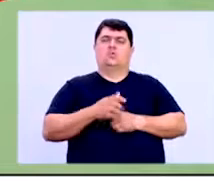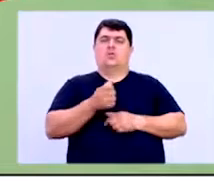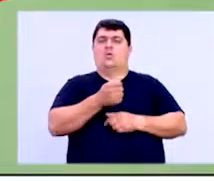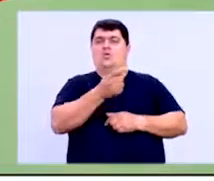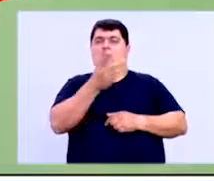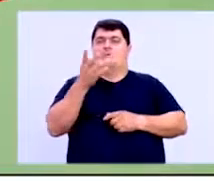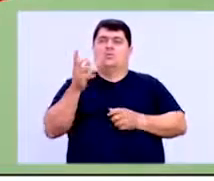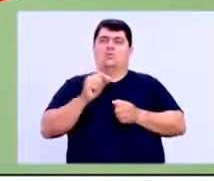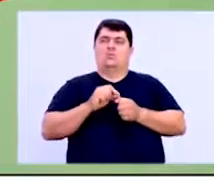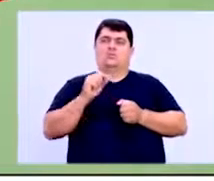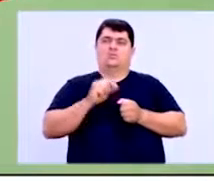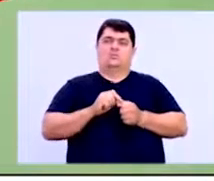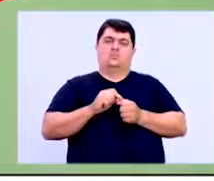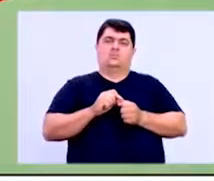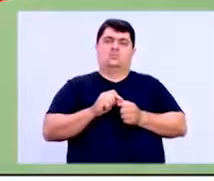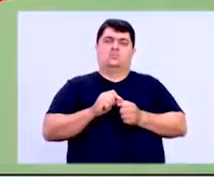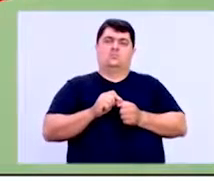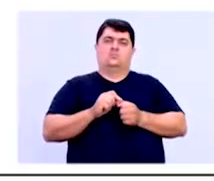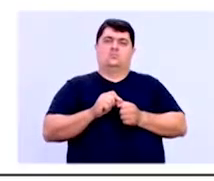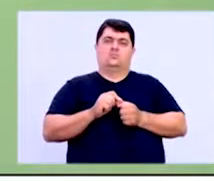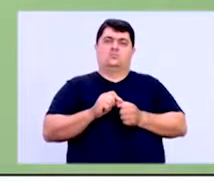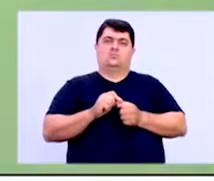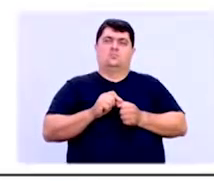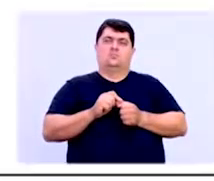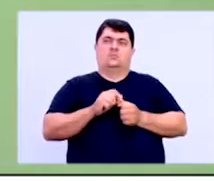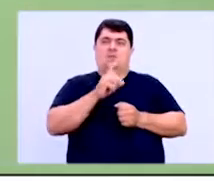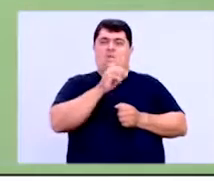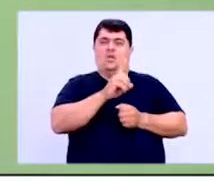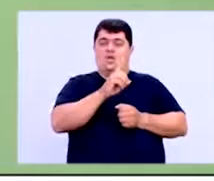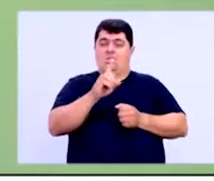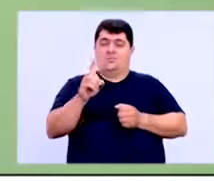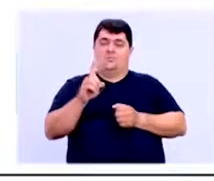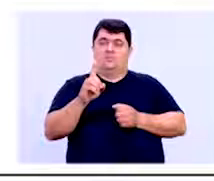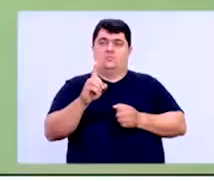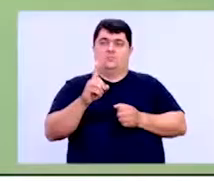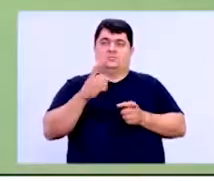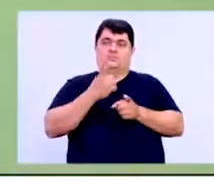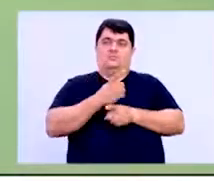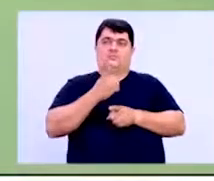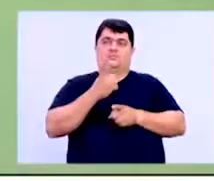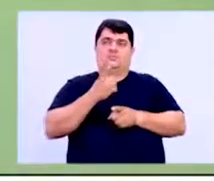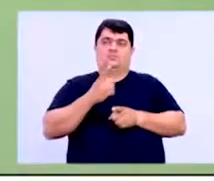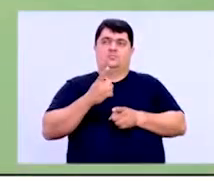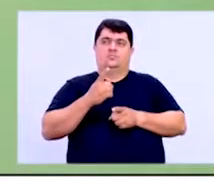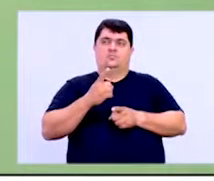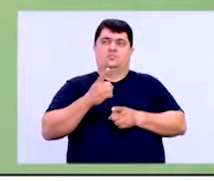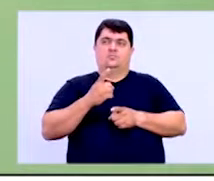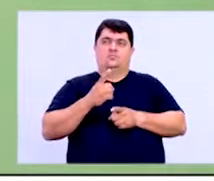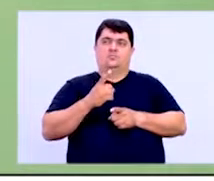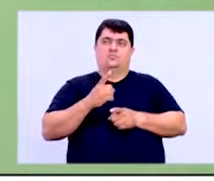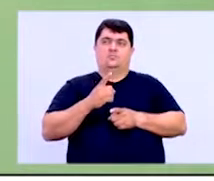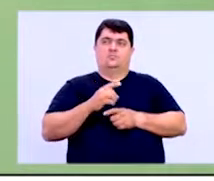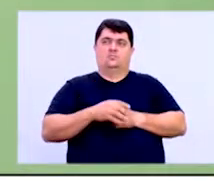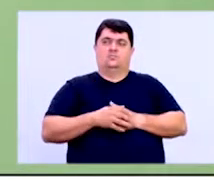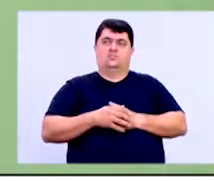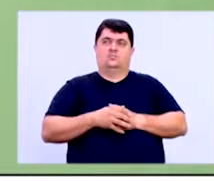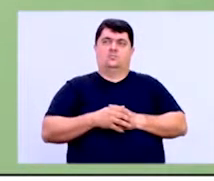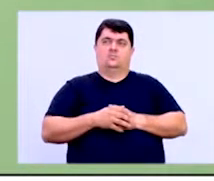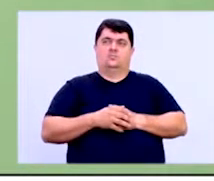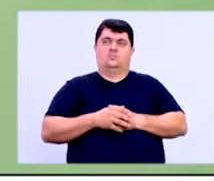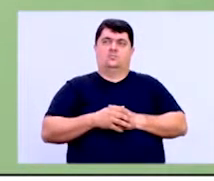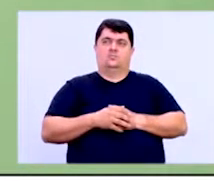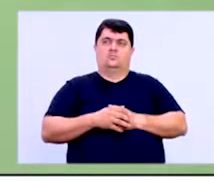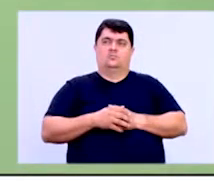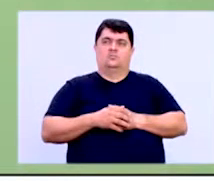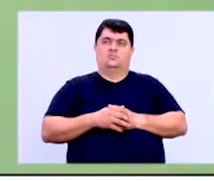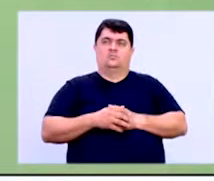Bom, os 5 mil é a quantidade de venda, de produto produzido. Não